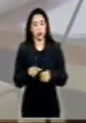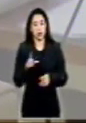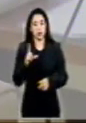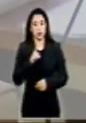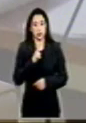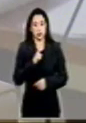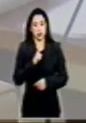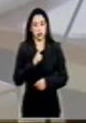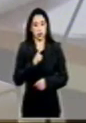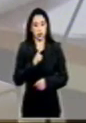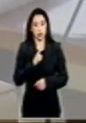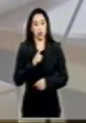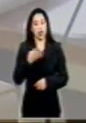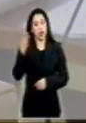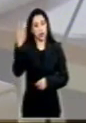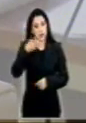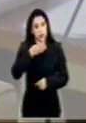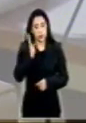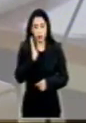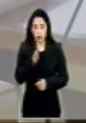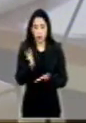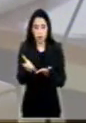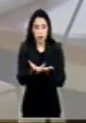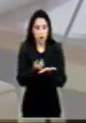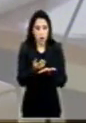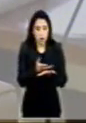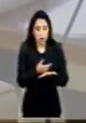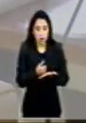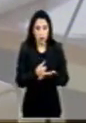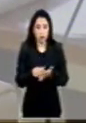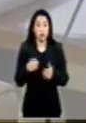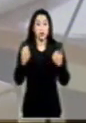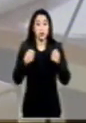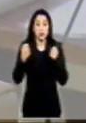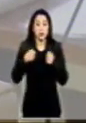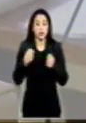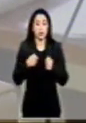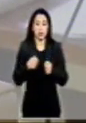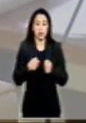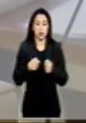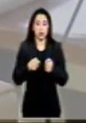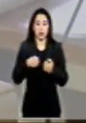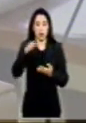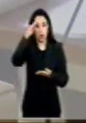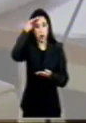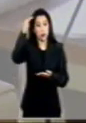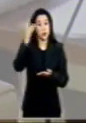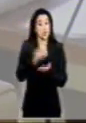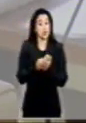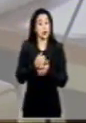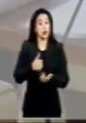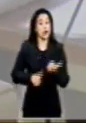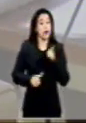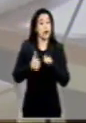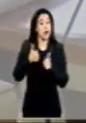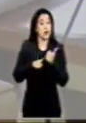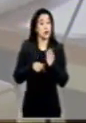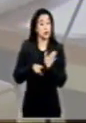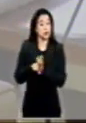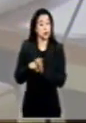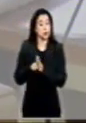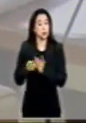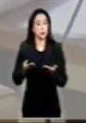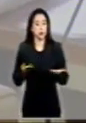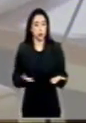presentes, de modo que as provas já arrecadadas devem ser submetidas à avaliação apuratória. E por